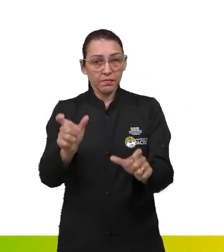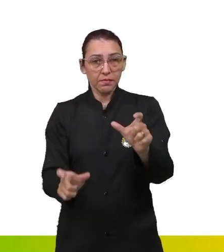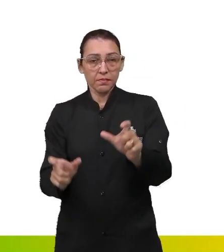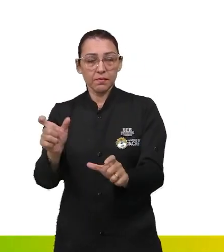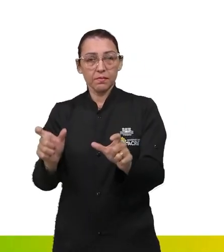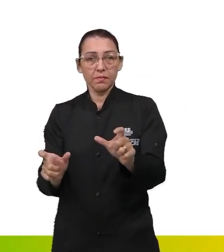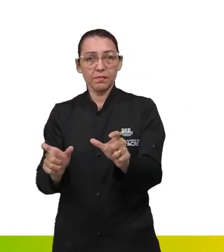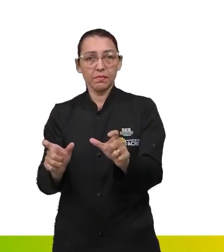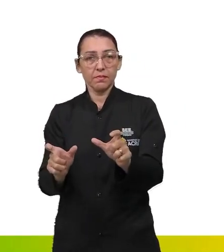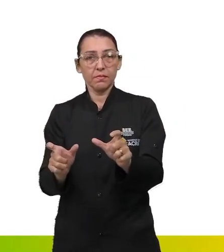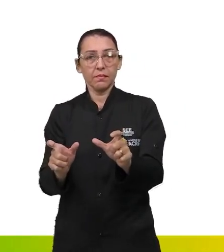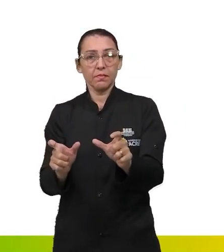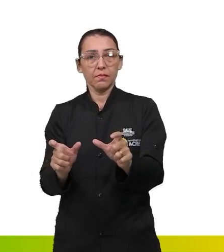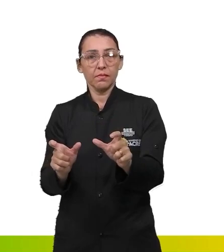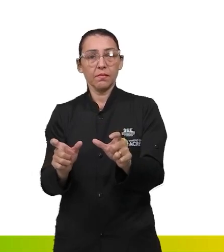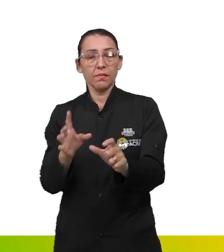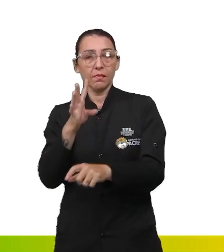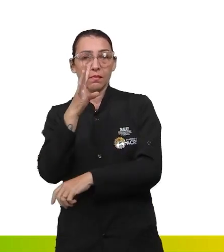simplesmente o quê?